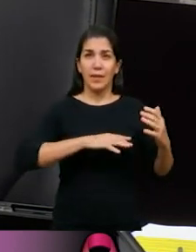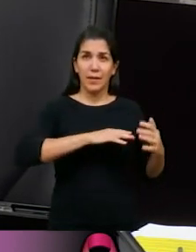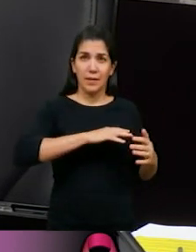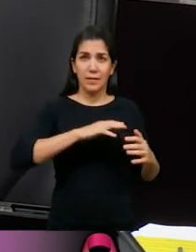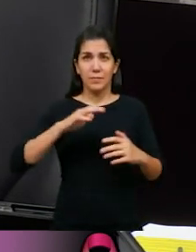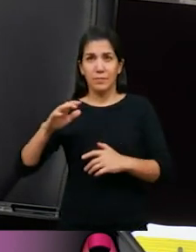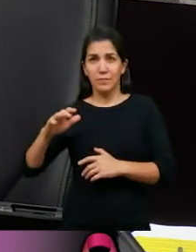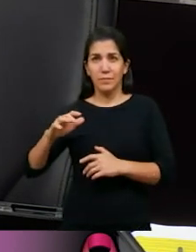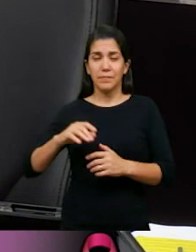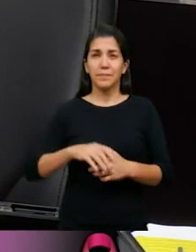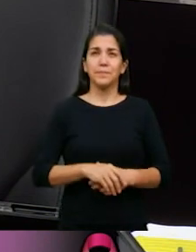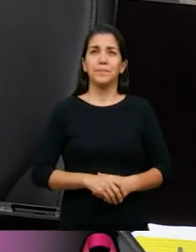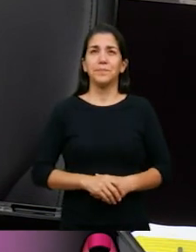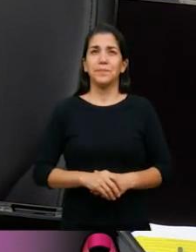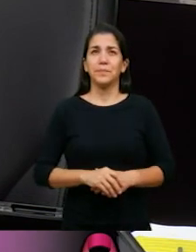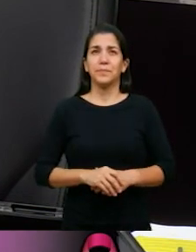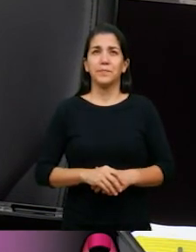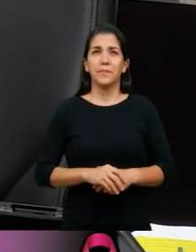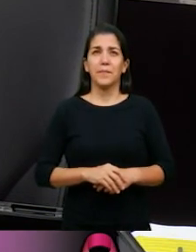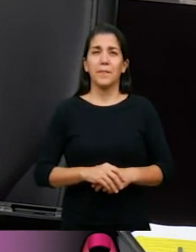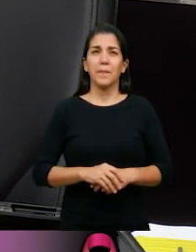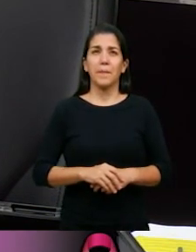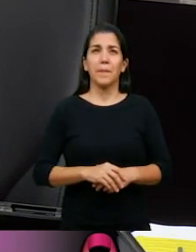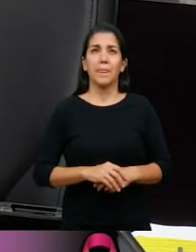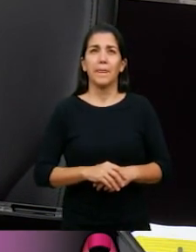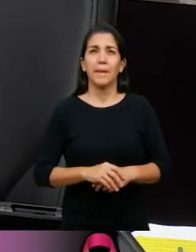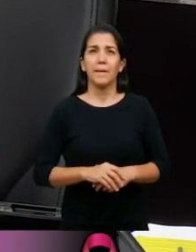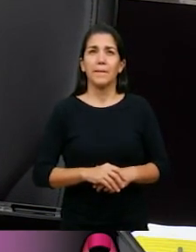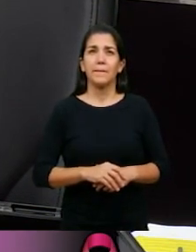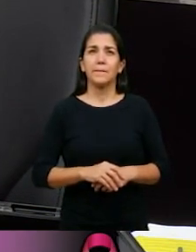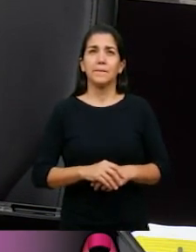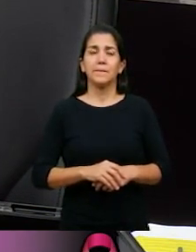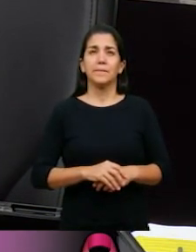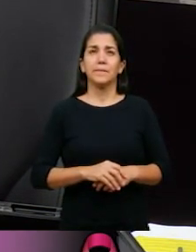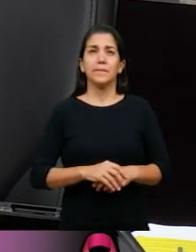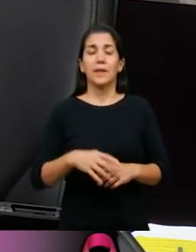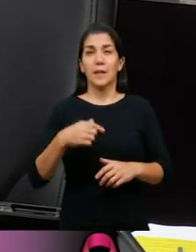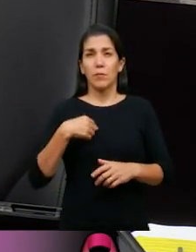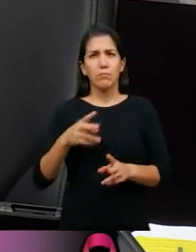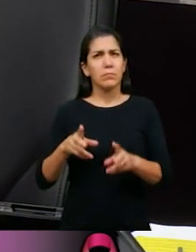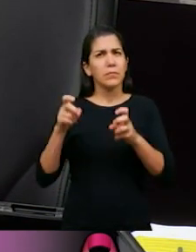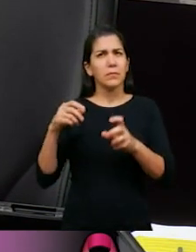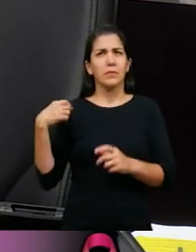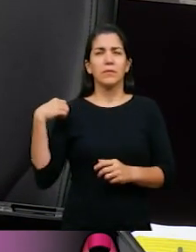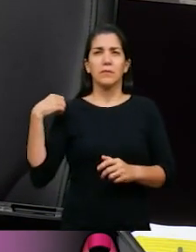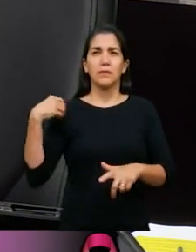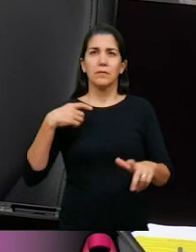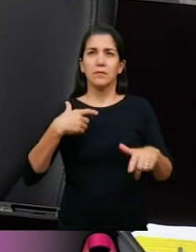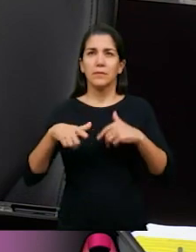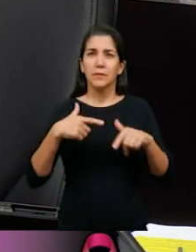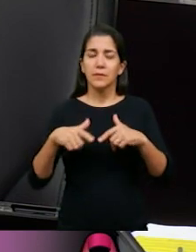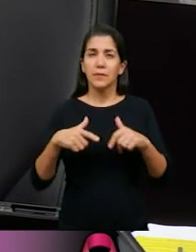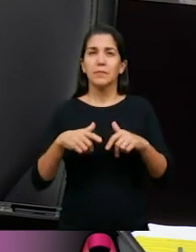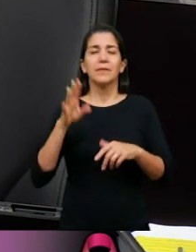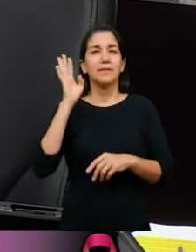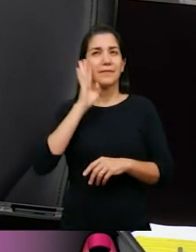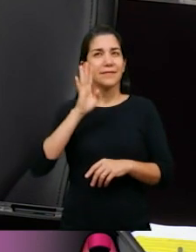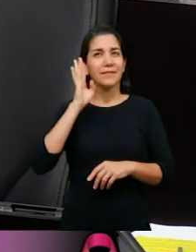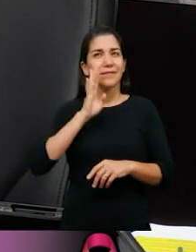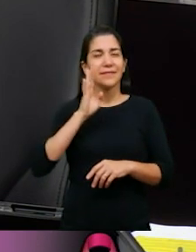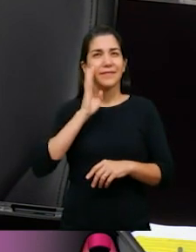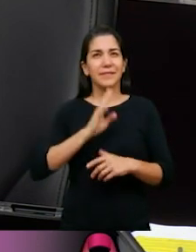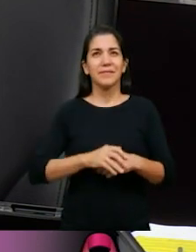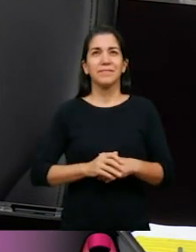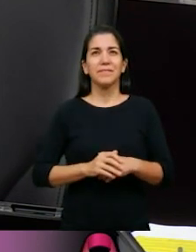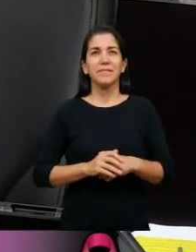de esporte, né? E a gente tem visto que os voluntários têm feito um trabalho muito legal, e é gratuito,